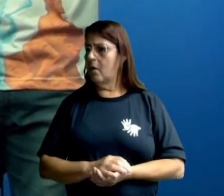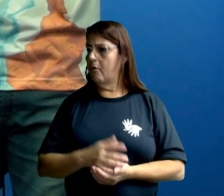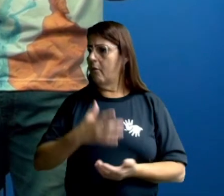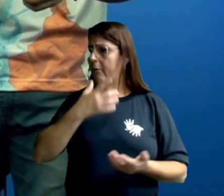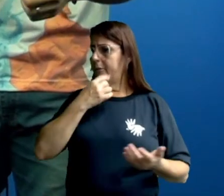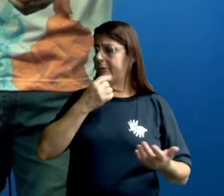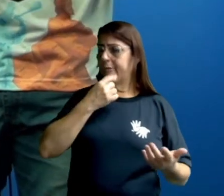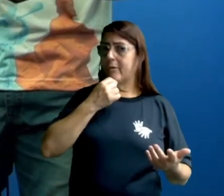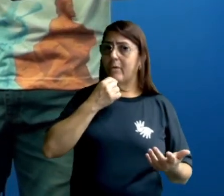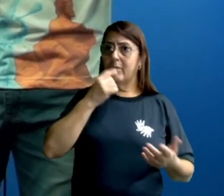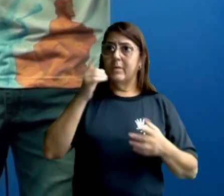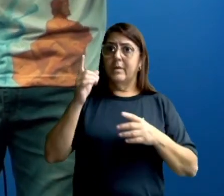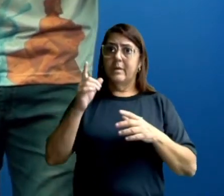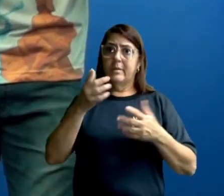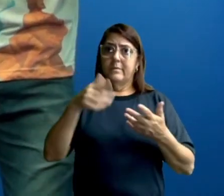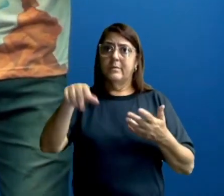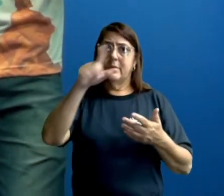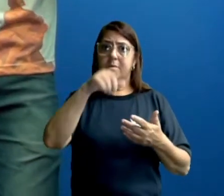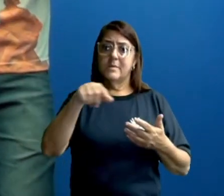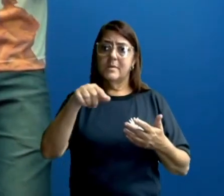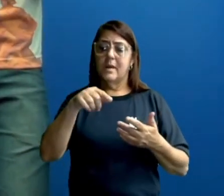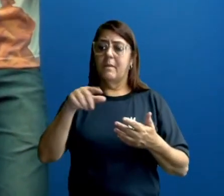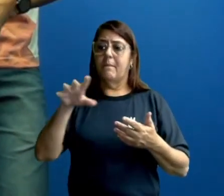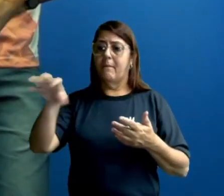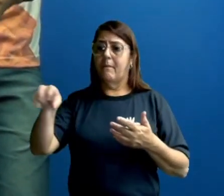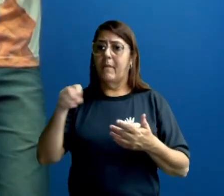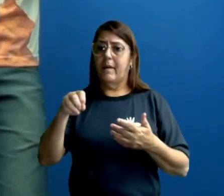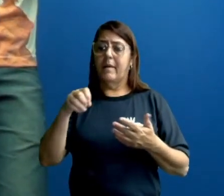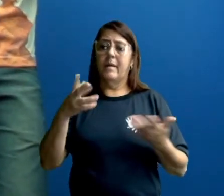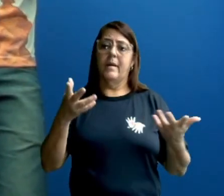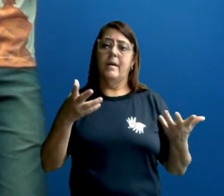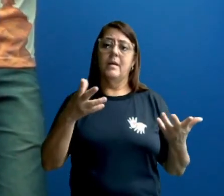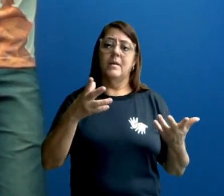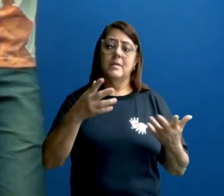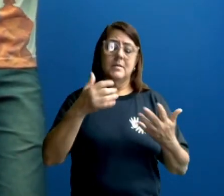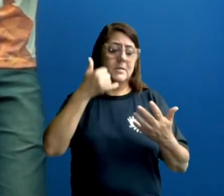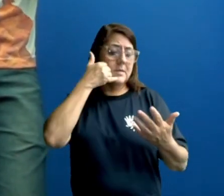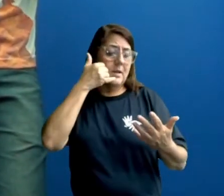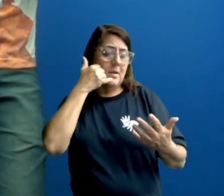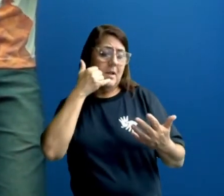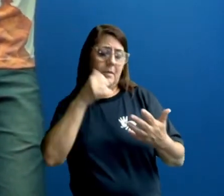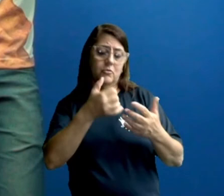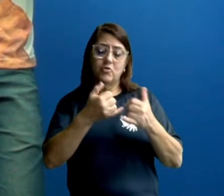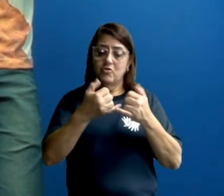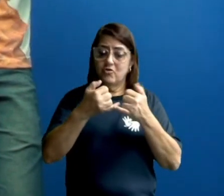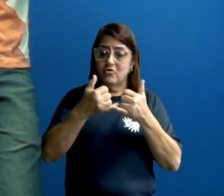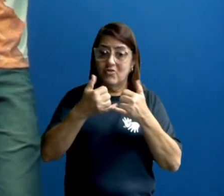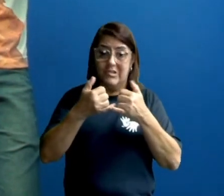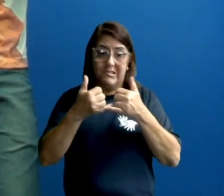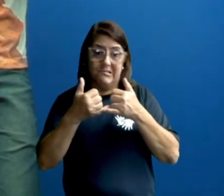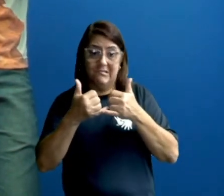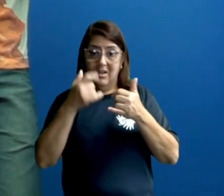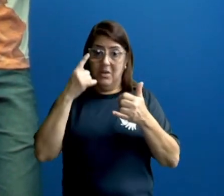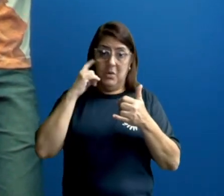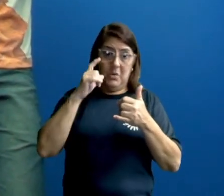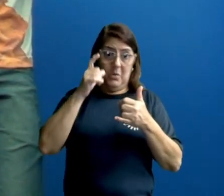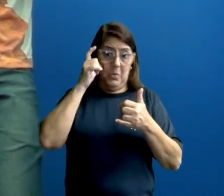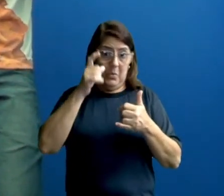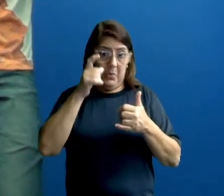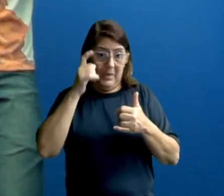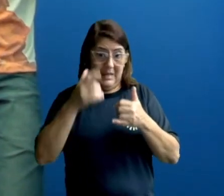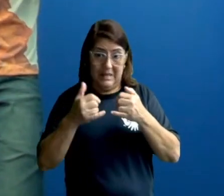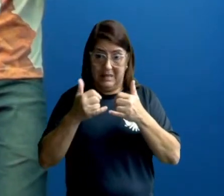sei que você aí em casa gosta muito de pegar o celular do pai, da mãe, ficar jogando aqueles joguinhos que tem no celular, mas cuidado, a